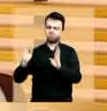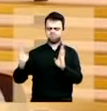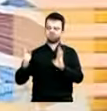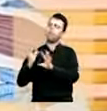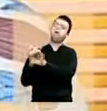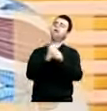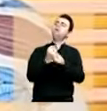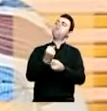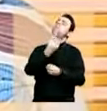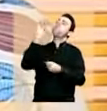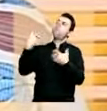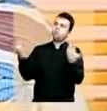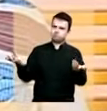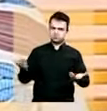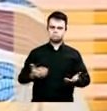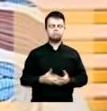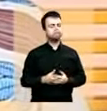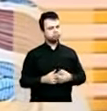médio? Tem.